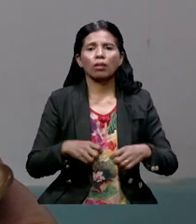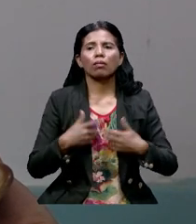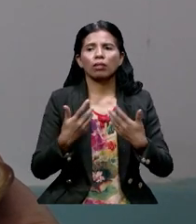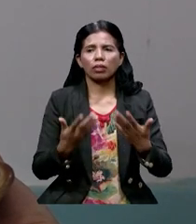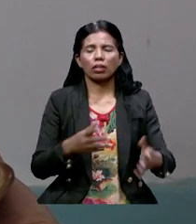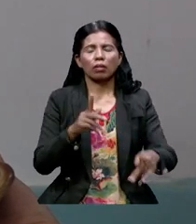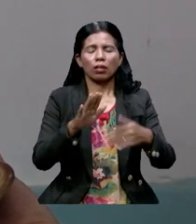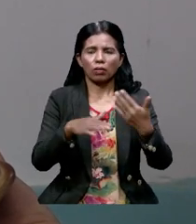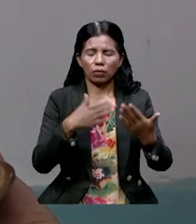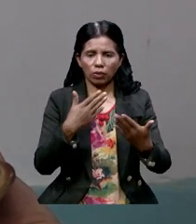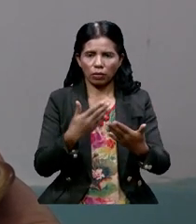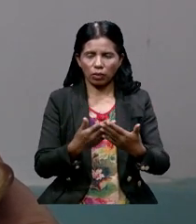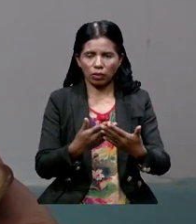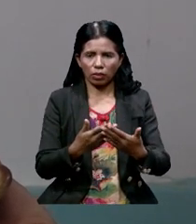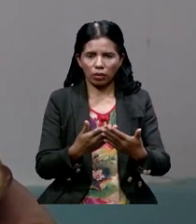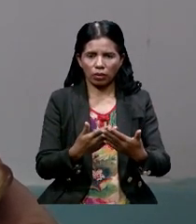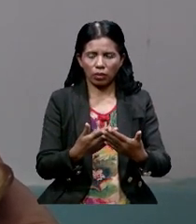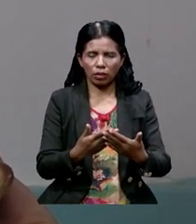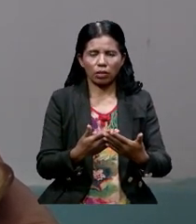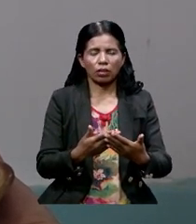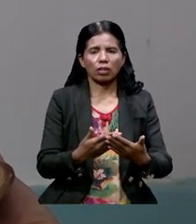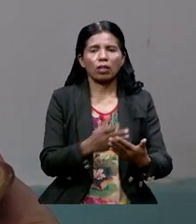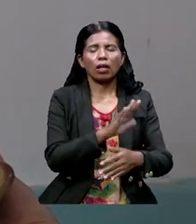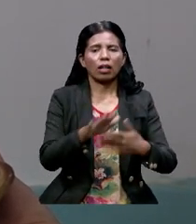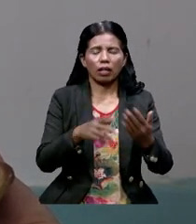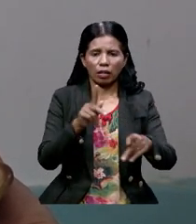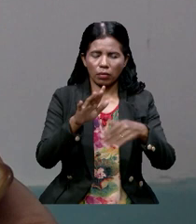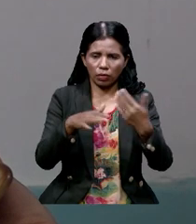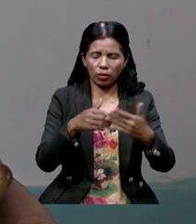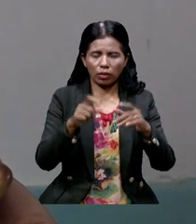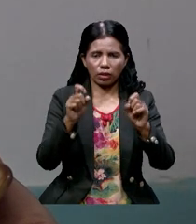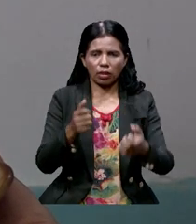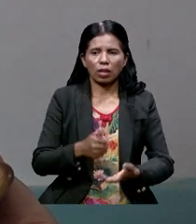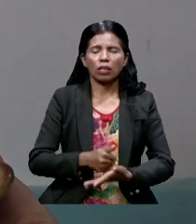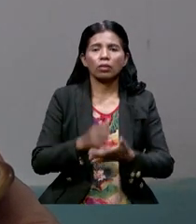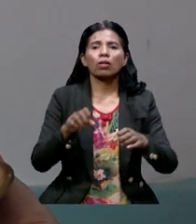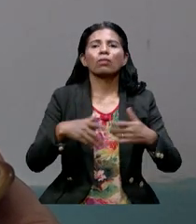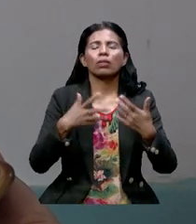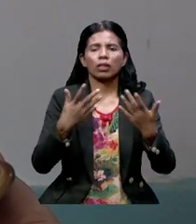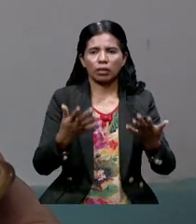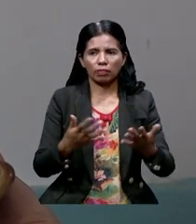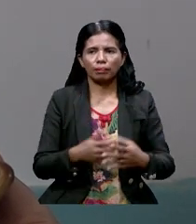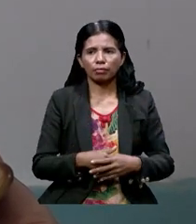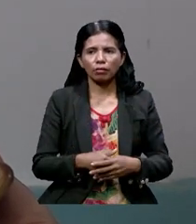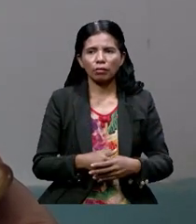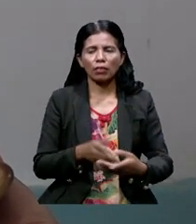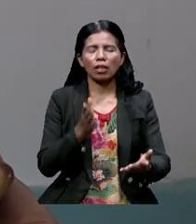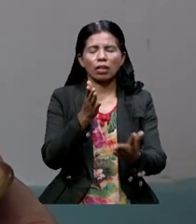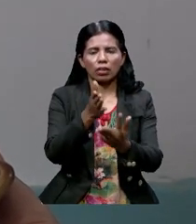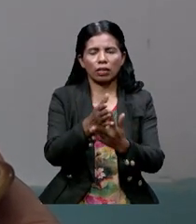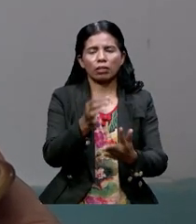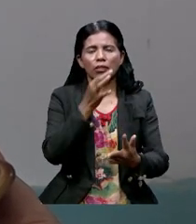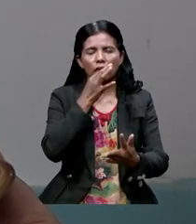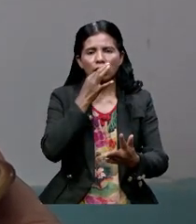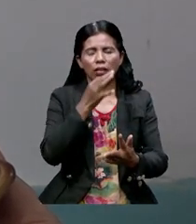em ho tu tu inan isin rua inan fosusu ten kita wa oin sa maka tu asesu ayahan